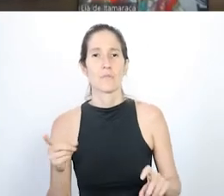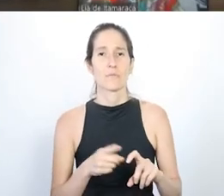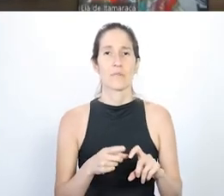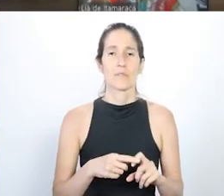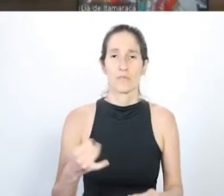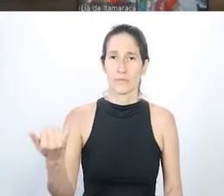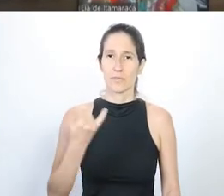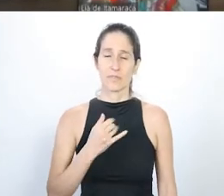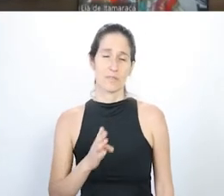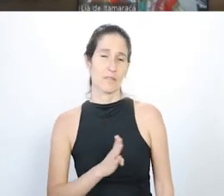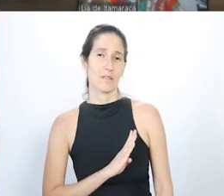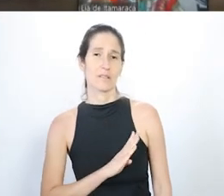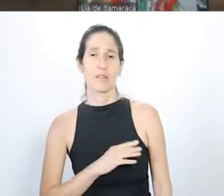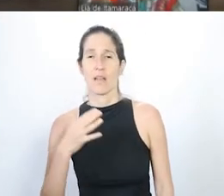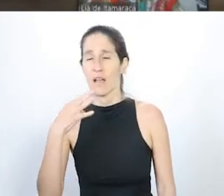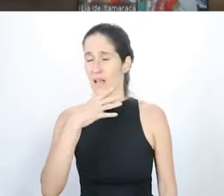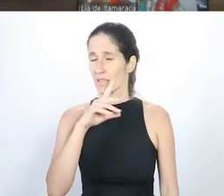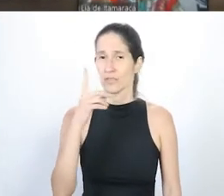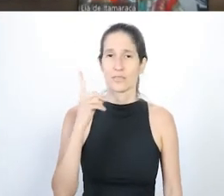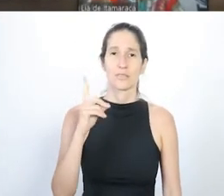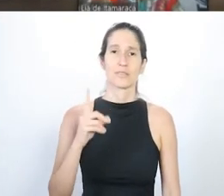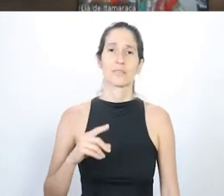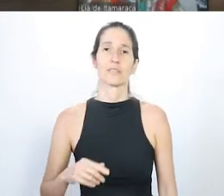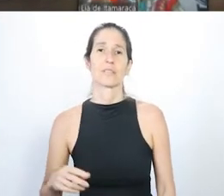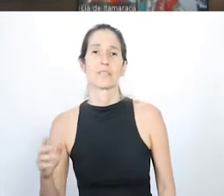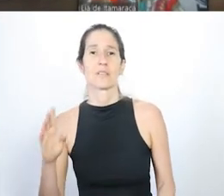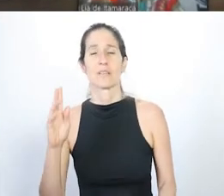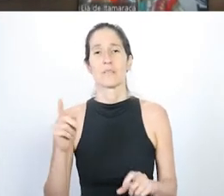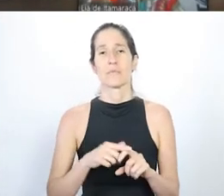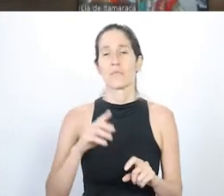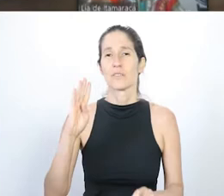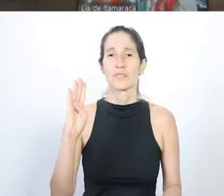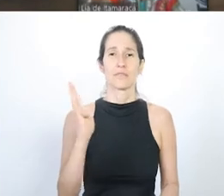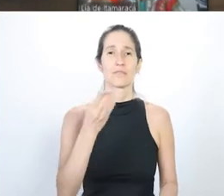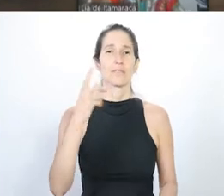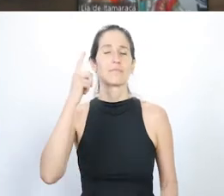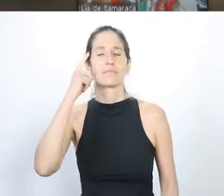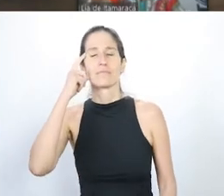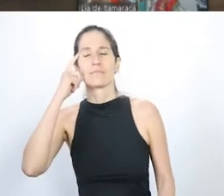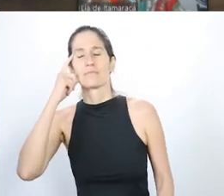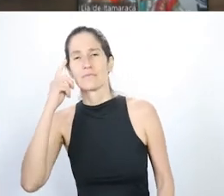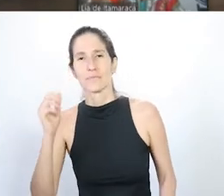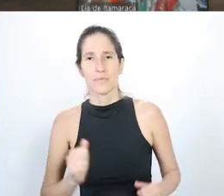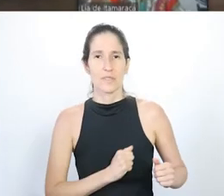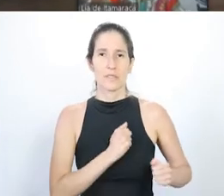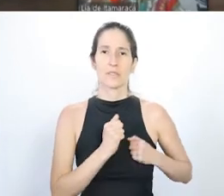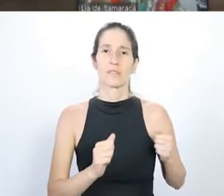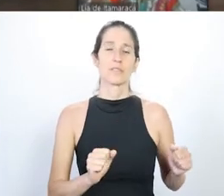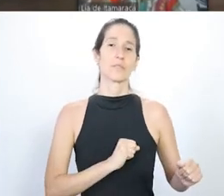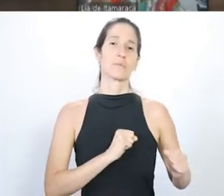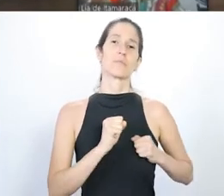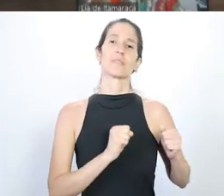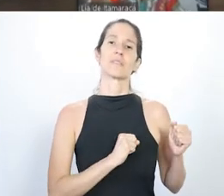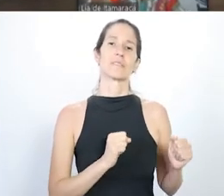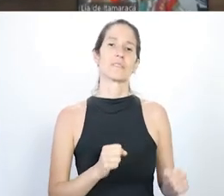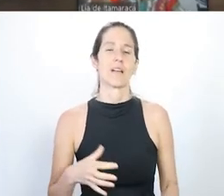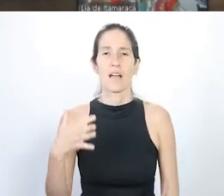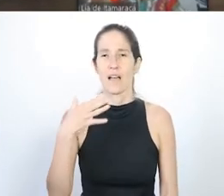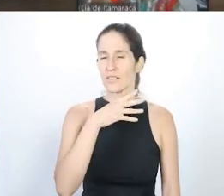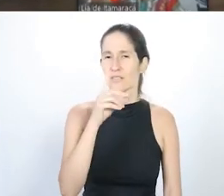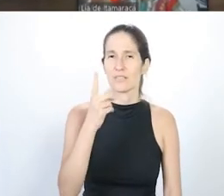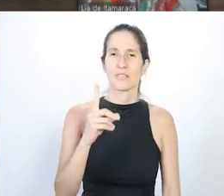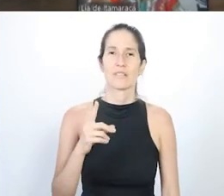coração. Acho que não, ele tá me enganando. Estou pensando que isto é saudade ou paixão. Acho que não, ele tá